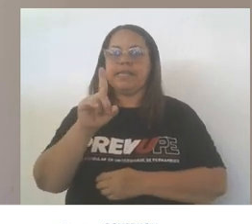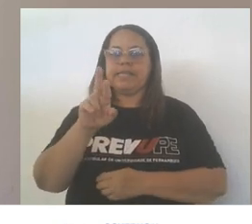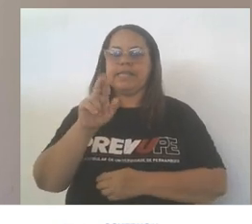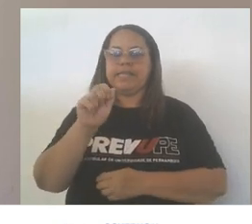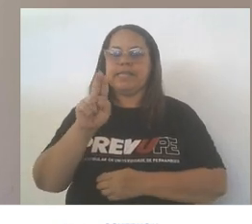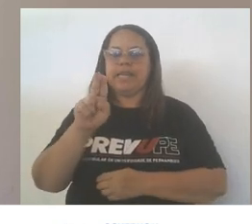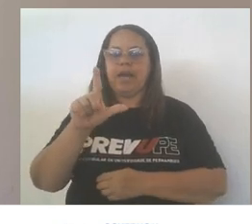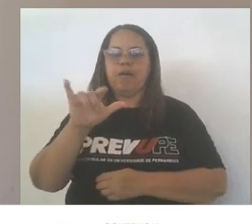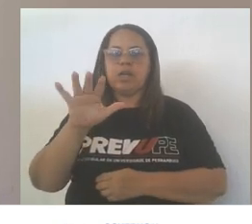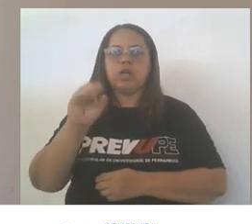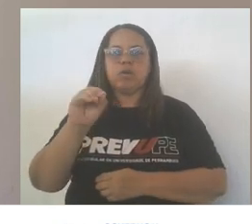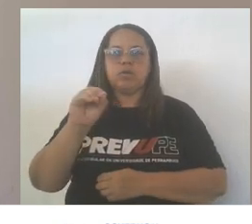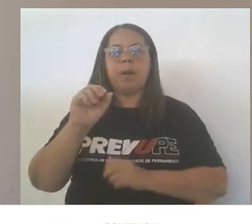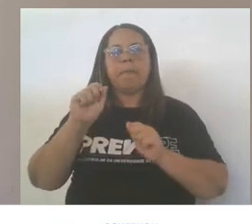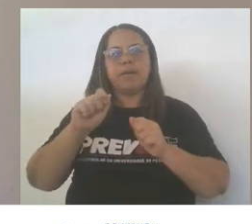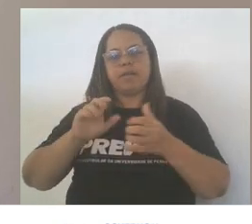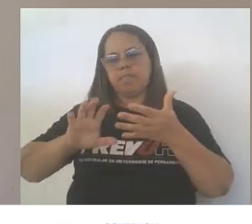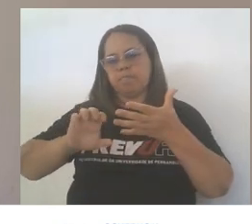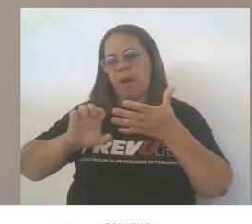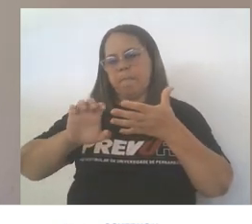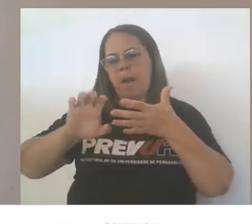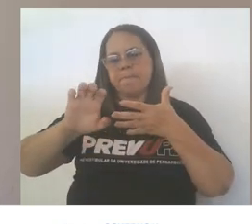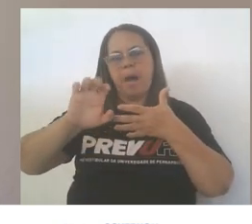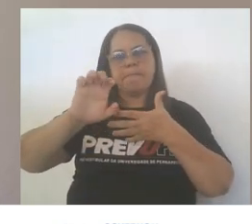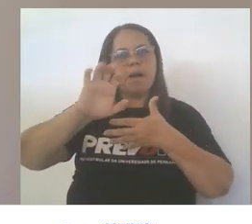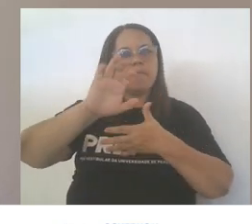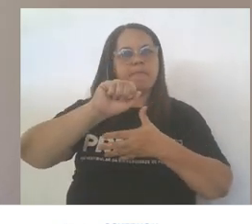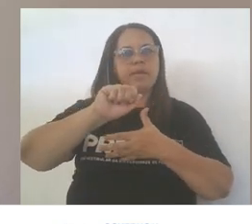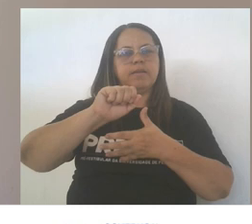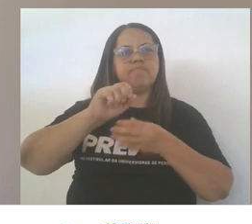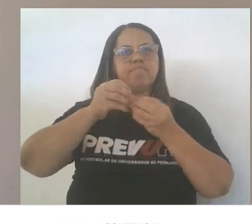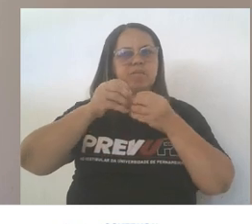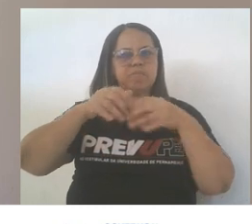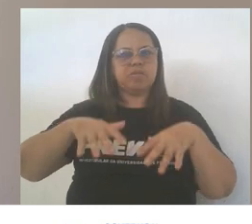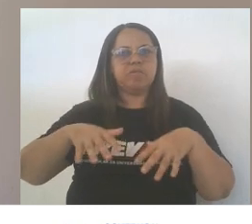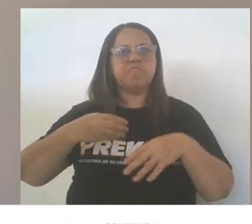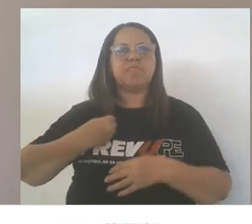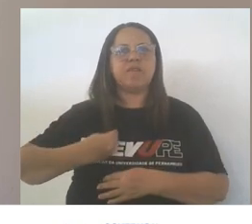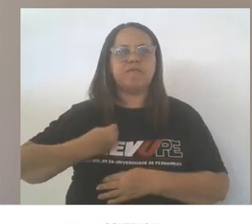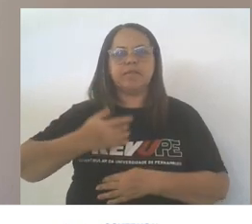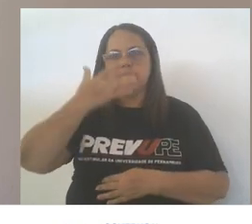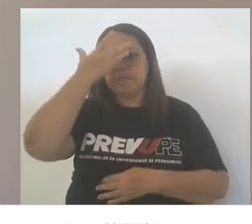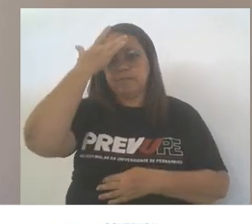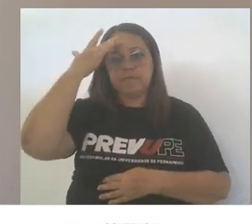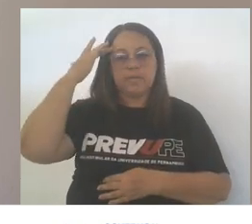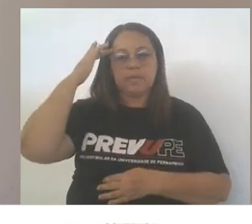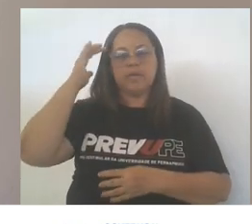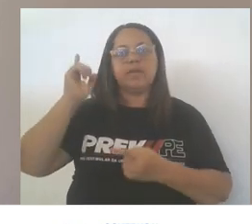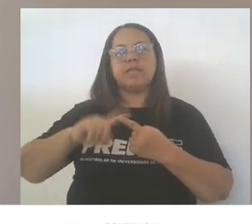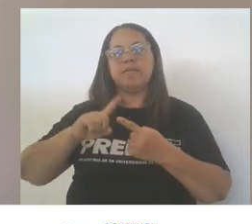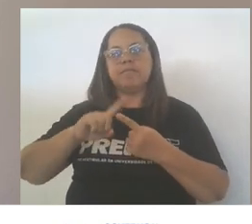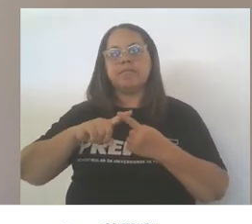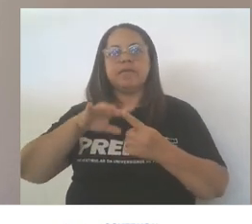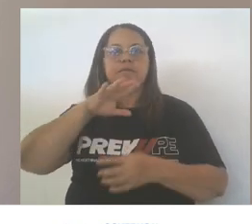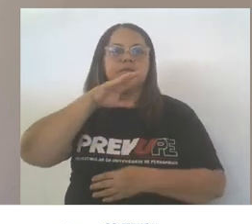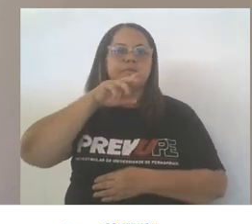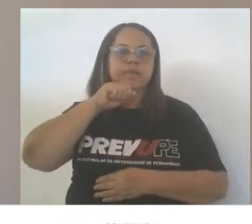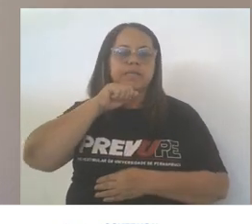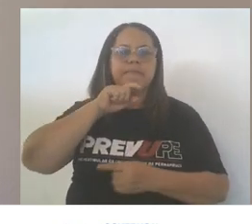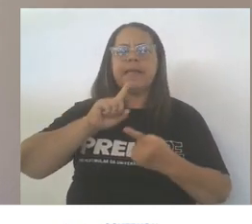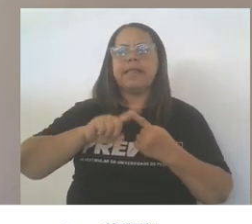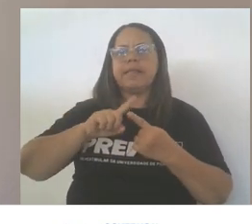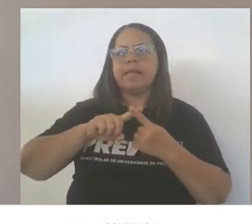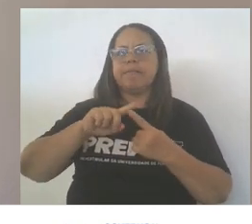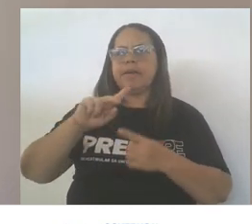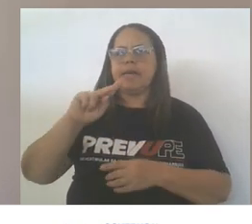se acumular na cadeia alimentar e causar danos à vida selvagem e à saúde humana. Metais pesados, como o mercúrio e o